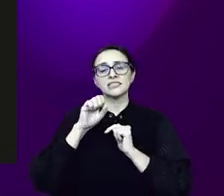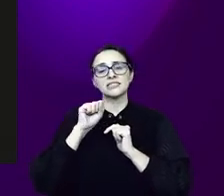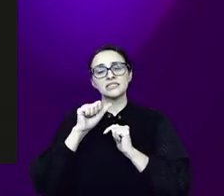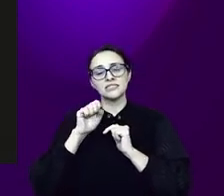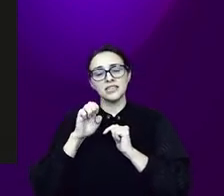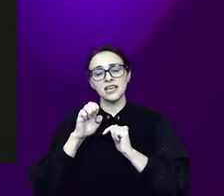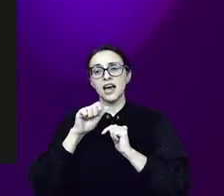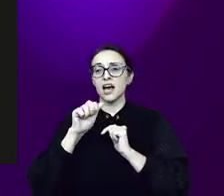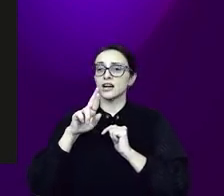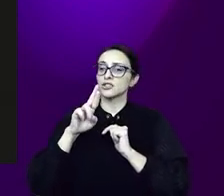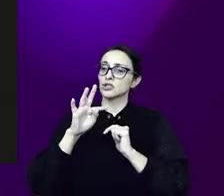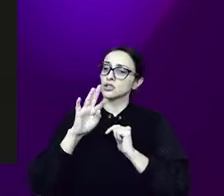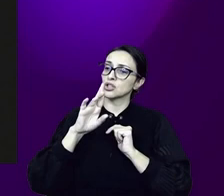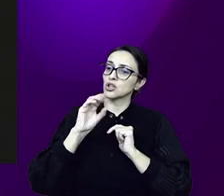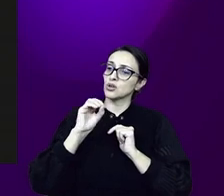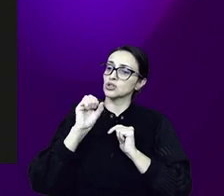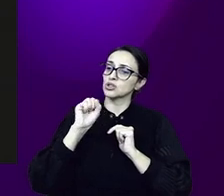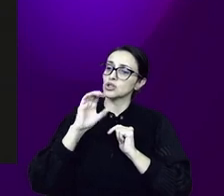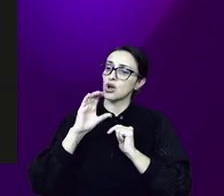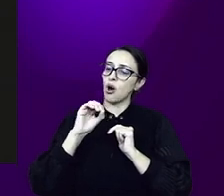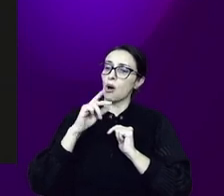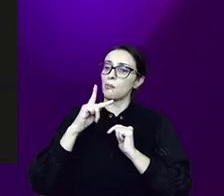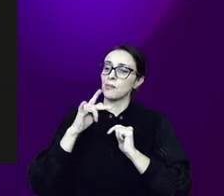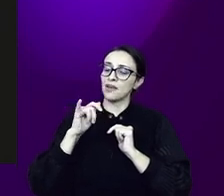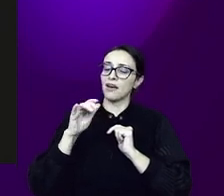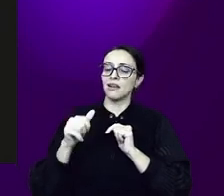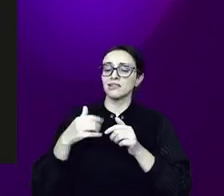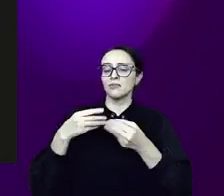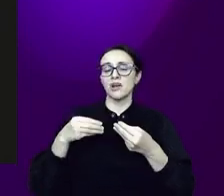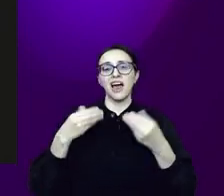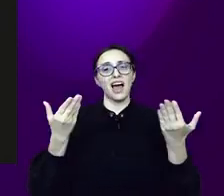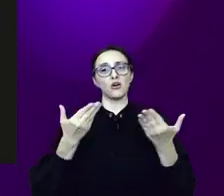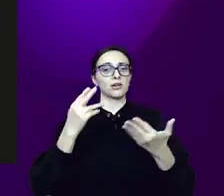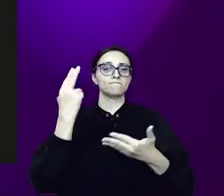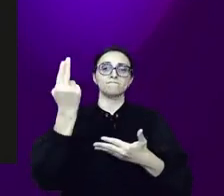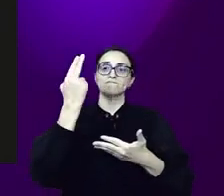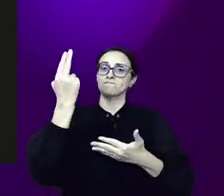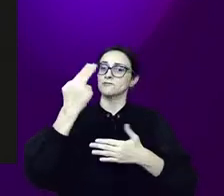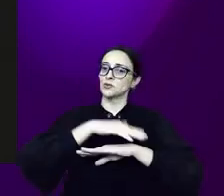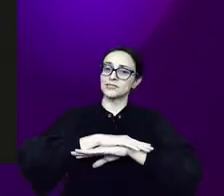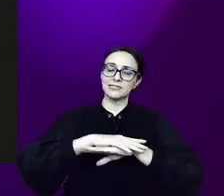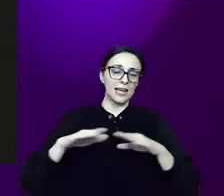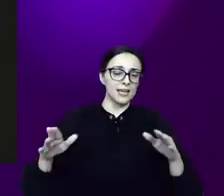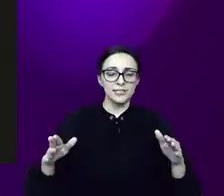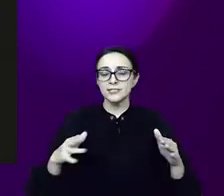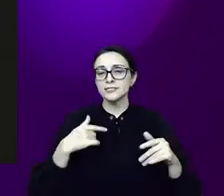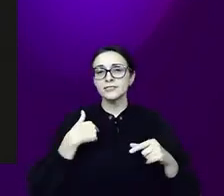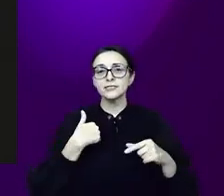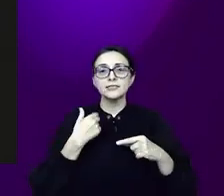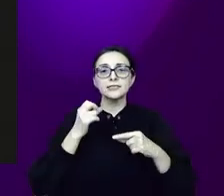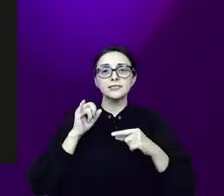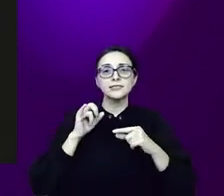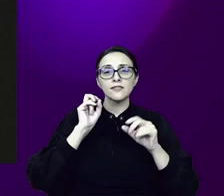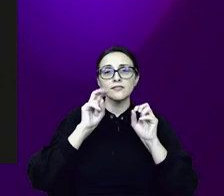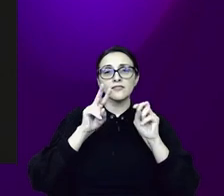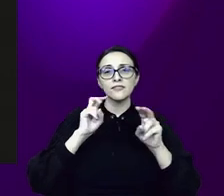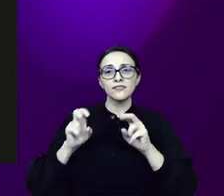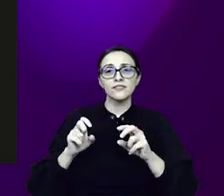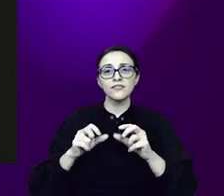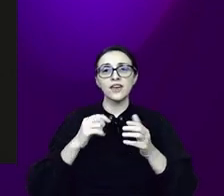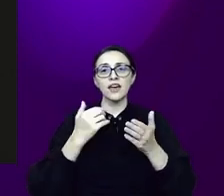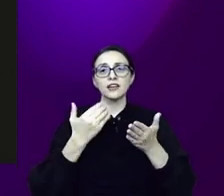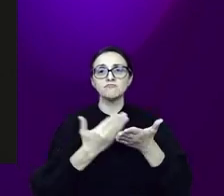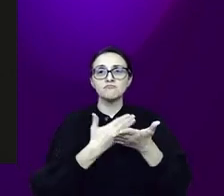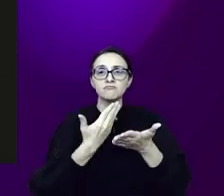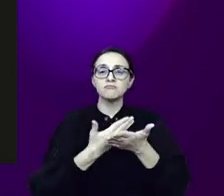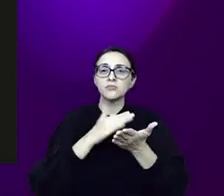melhor balanço das partes moles, cabia. Agora, obviamente, não tem como. Se nós formos ver o que a literatura nos